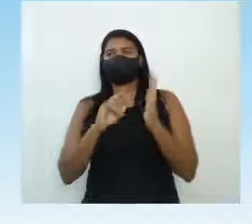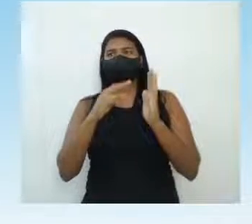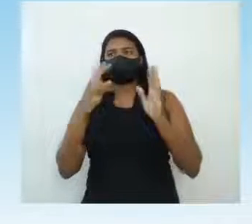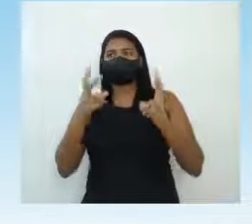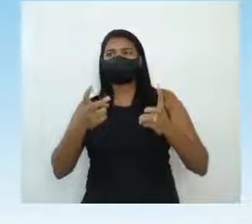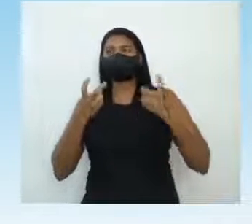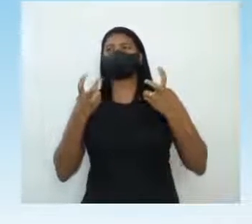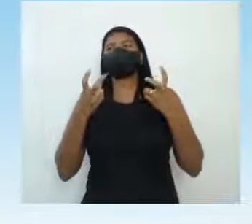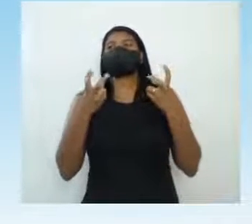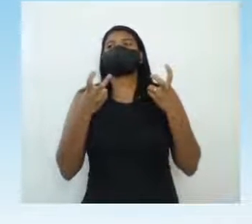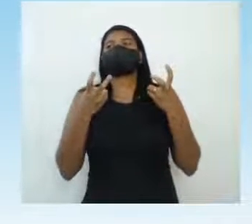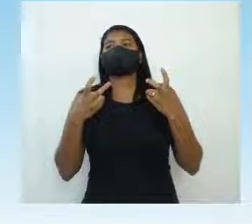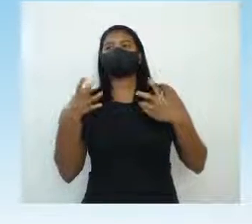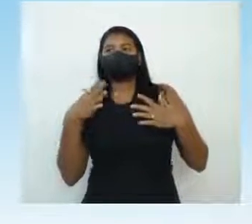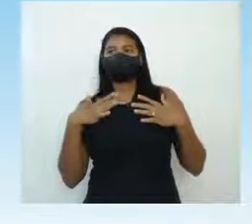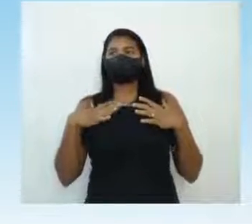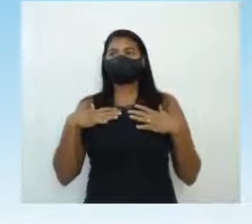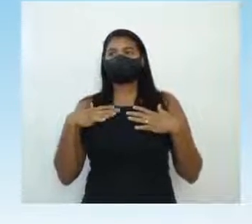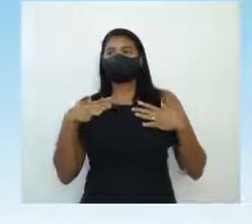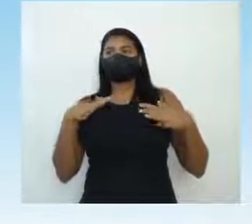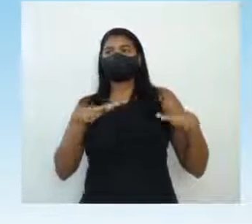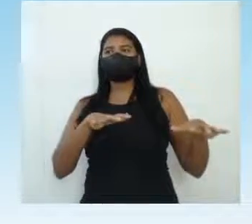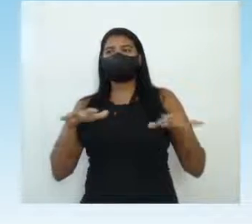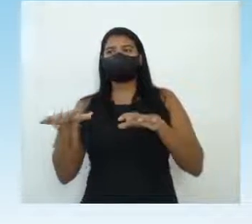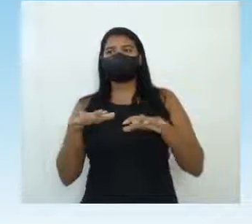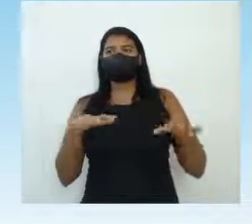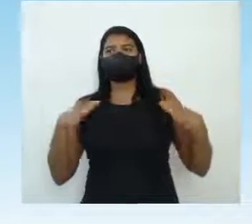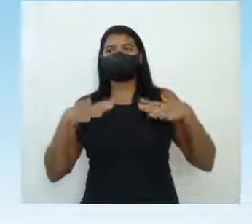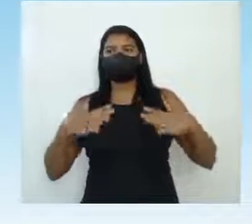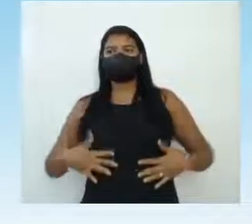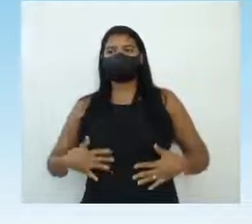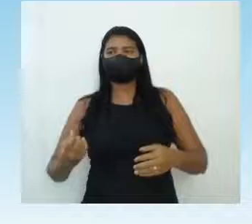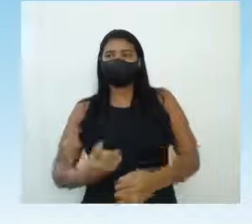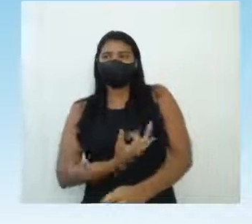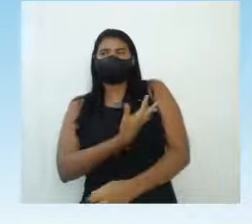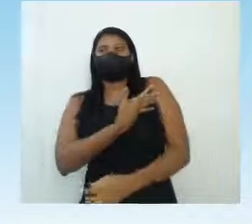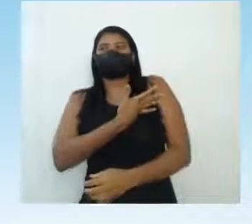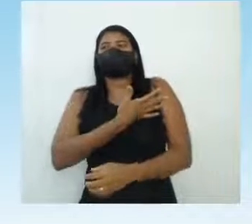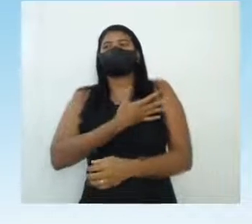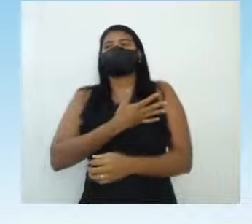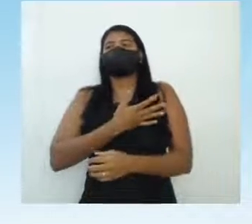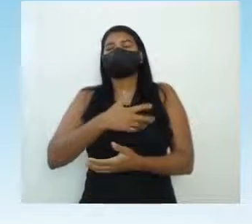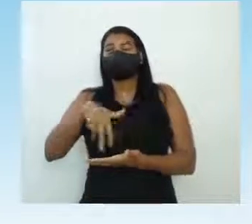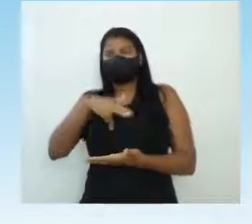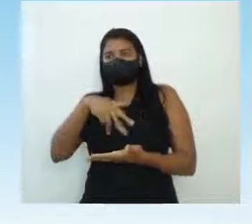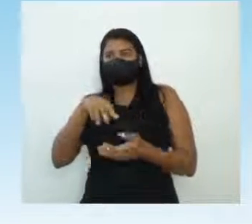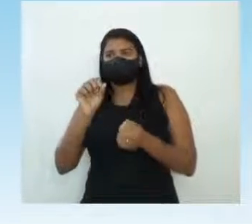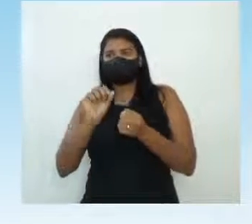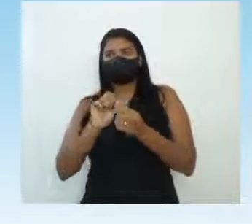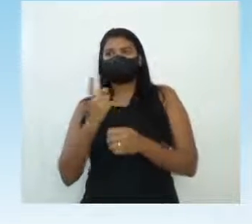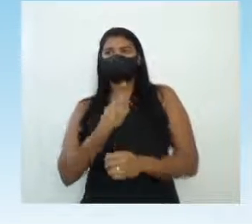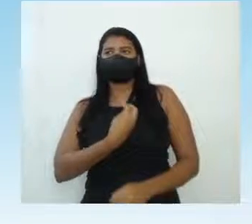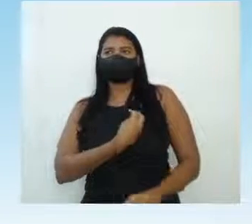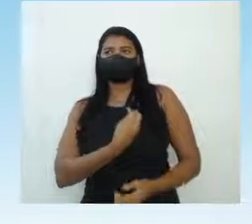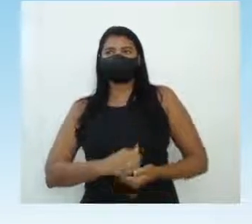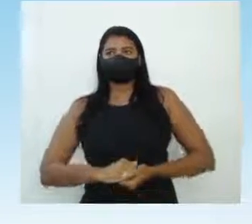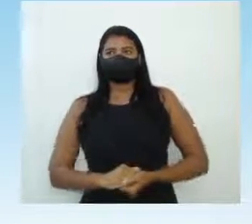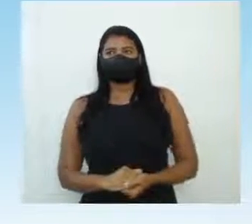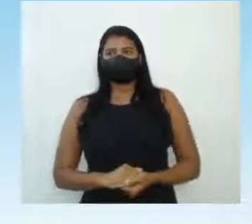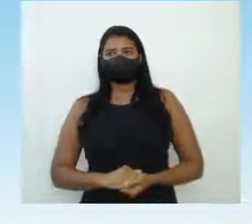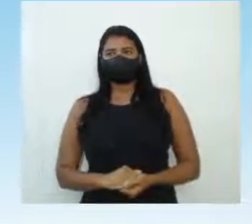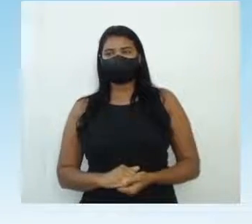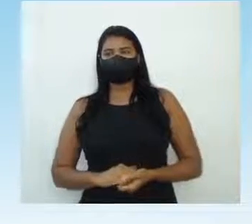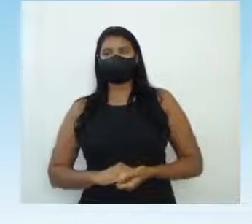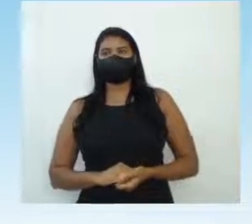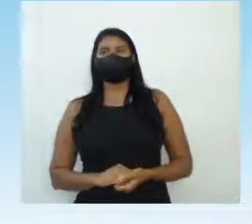perceber que o movimento faz a gente ter emoção, que é o que a dança faz. Vamos lá, olhando